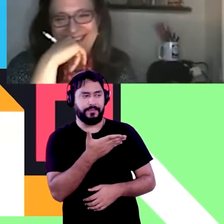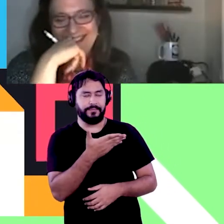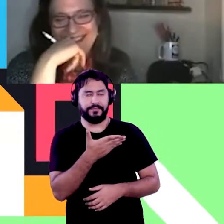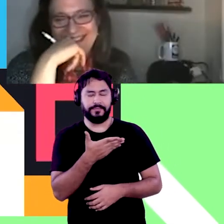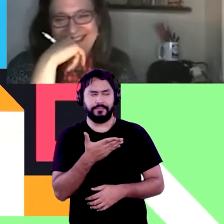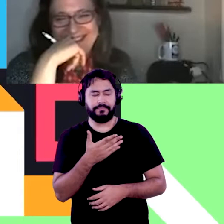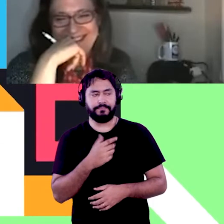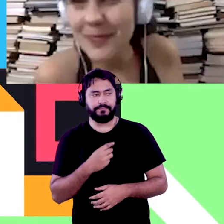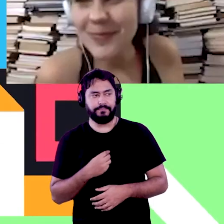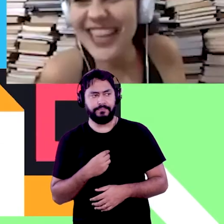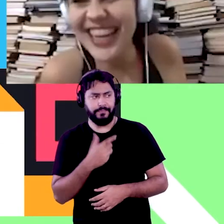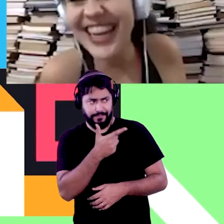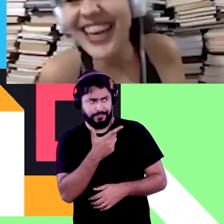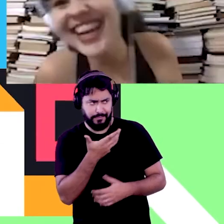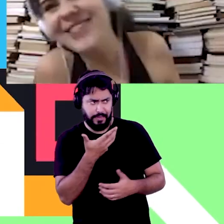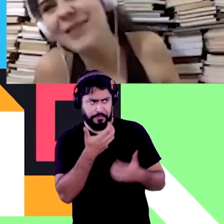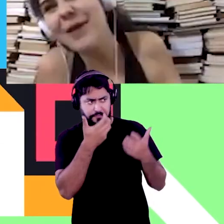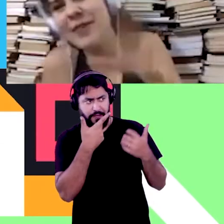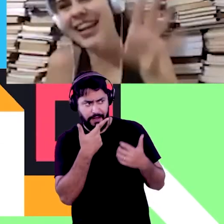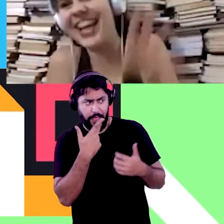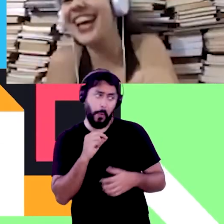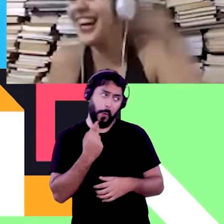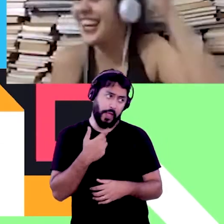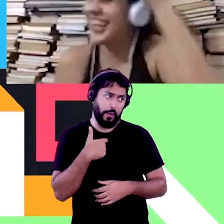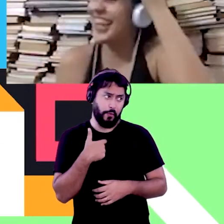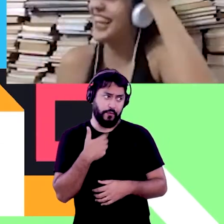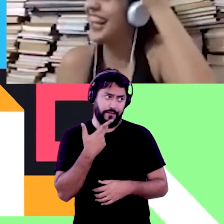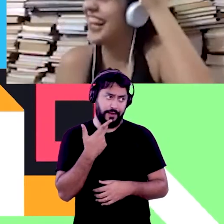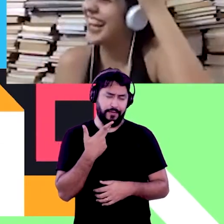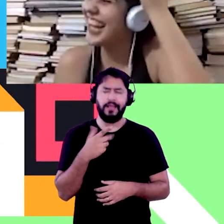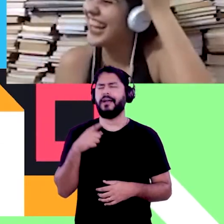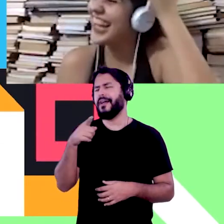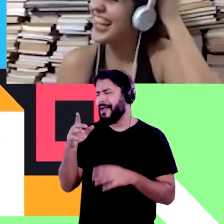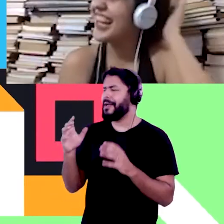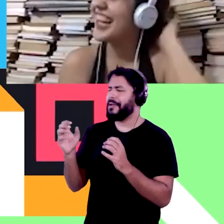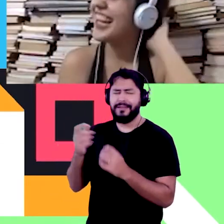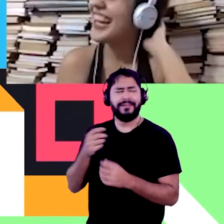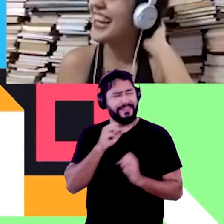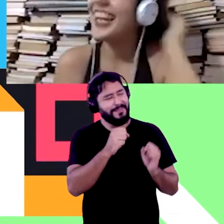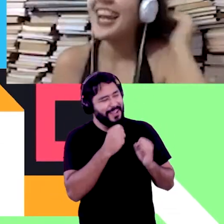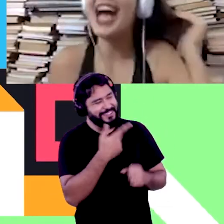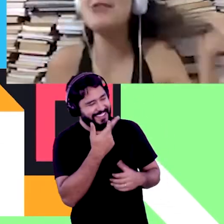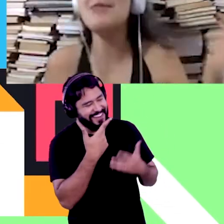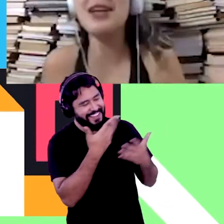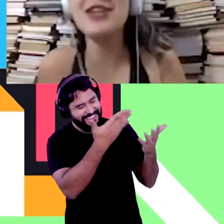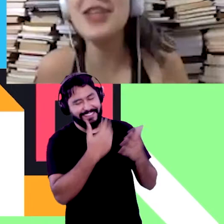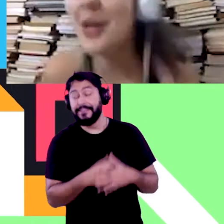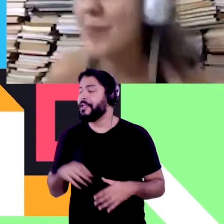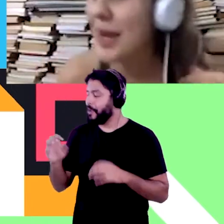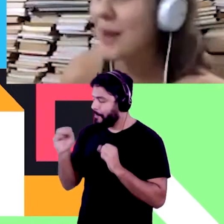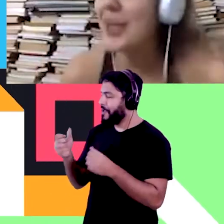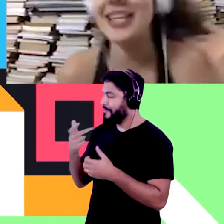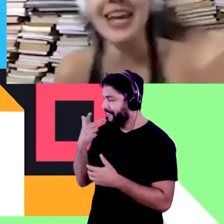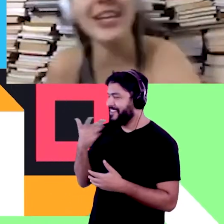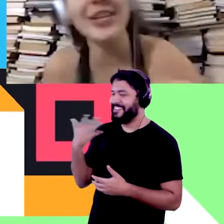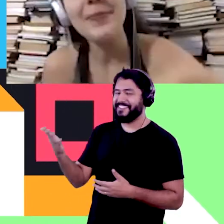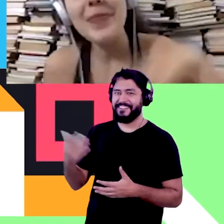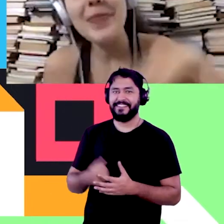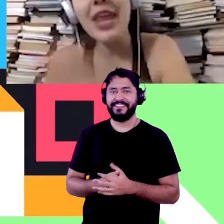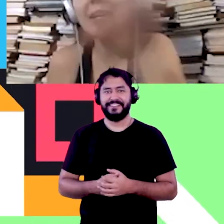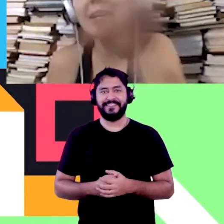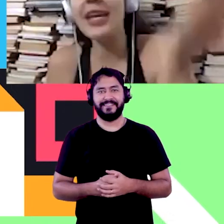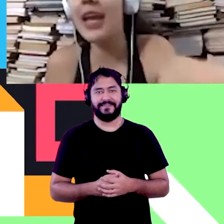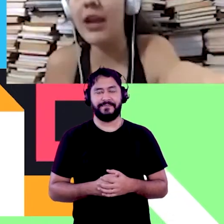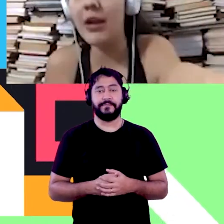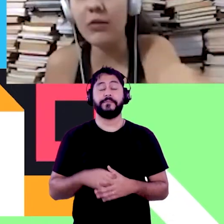Você quer falar? Eu falo. Vou falar, tá? Pode falar, pode falar. Eu só estou me esperando aí. Minha gente.